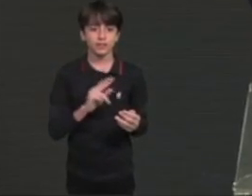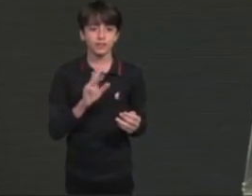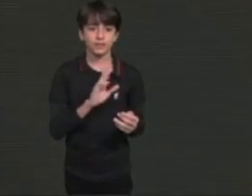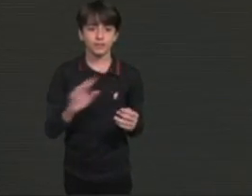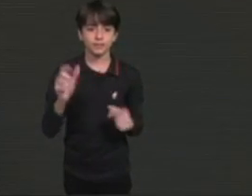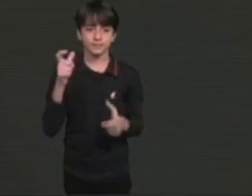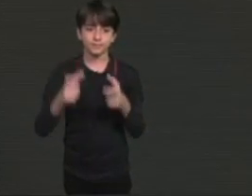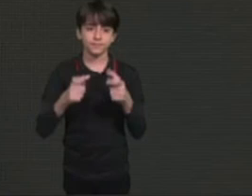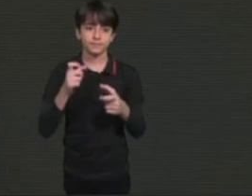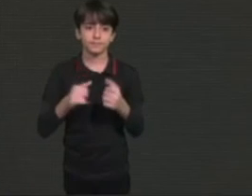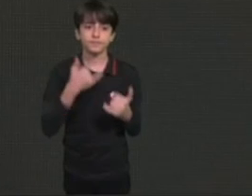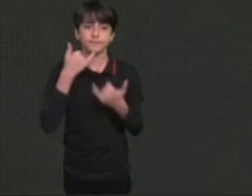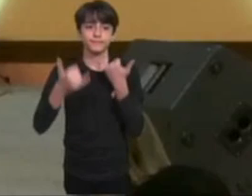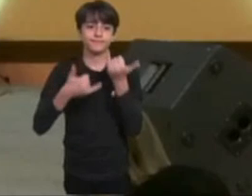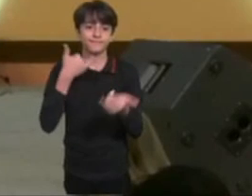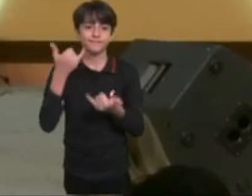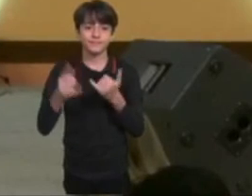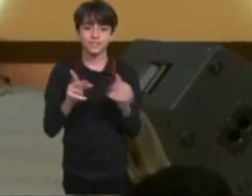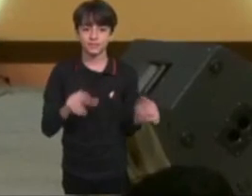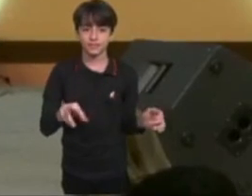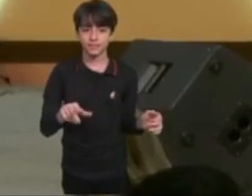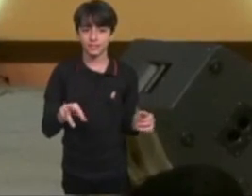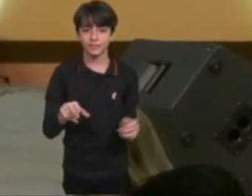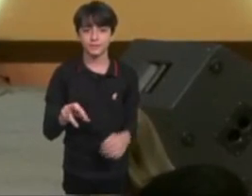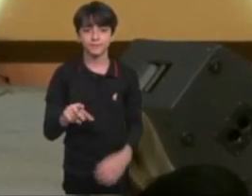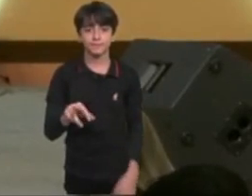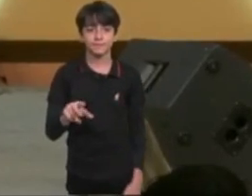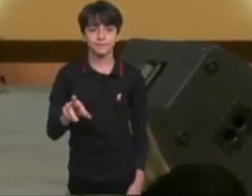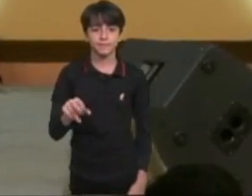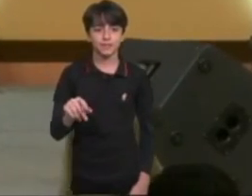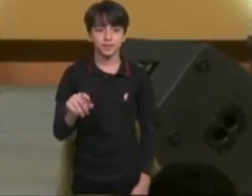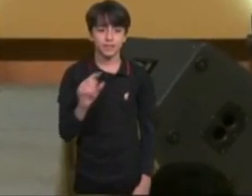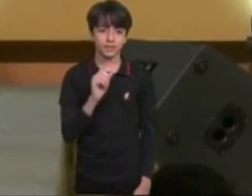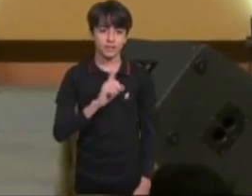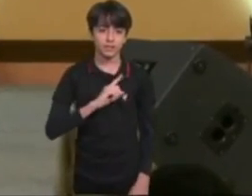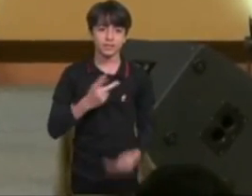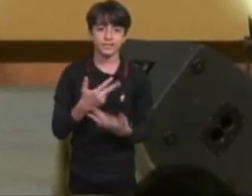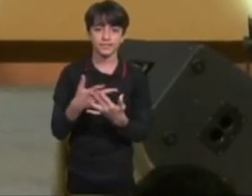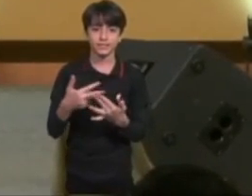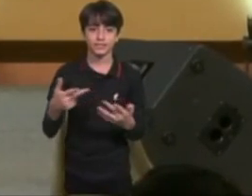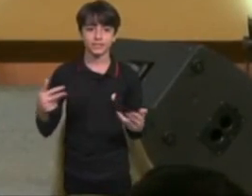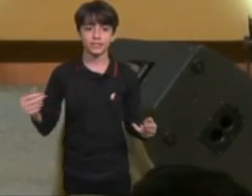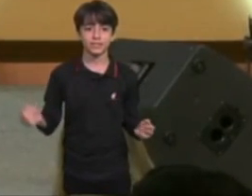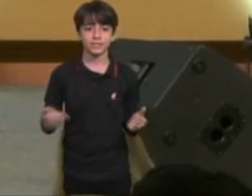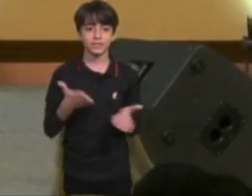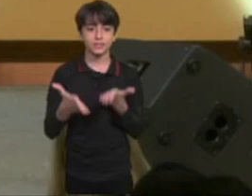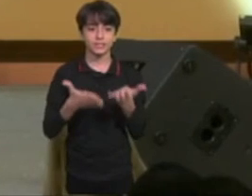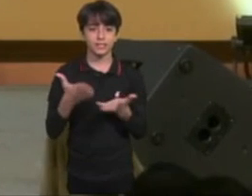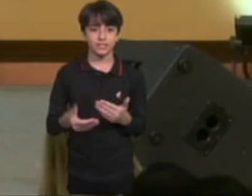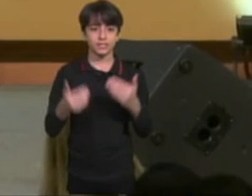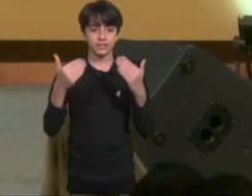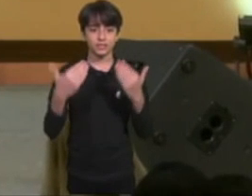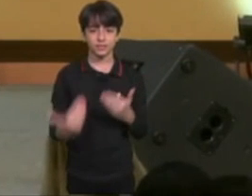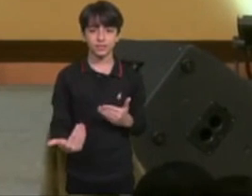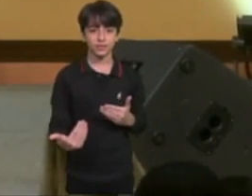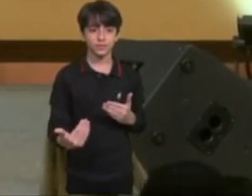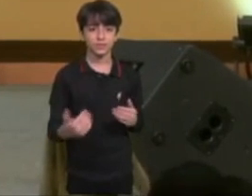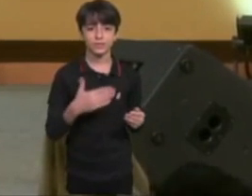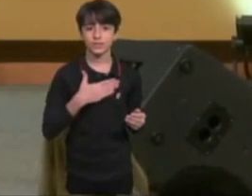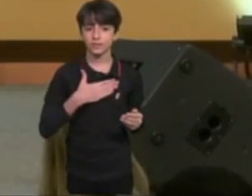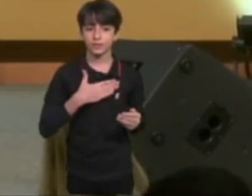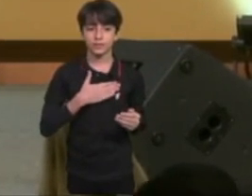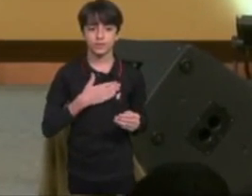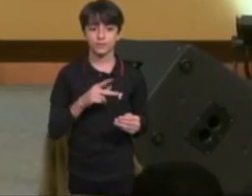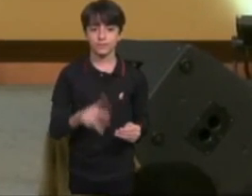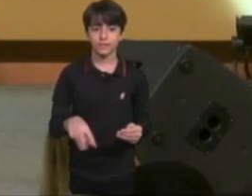escuta aquele de você que tá dormindo aqui tem coisas que Deus que a tratar só com você não é comigo meu